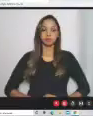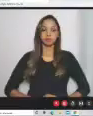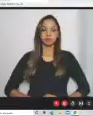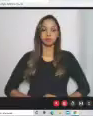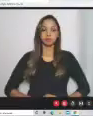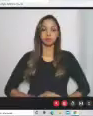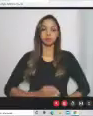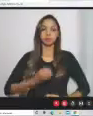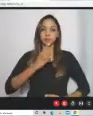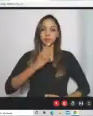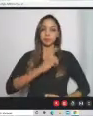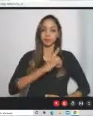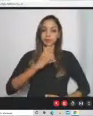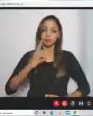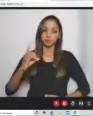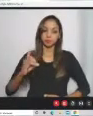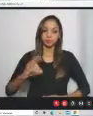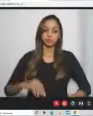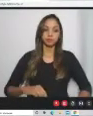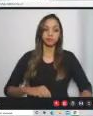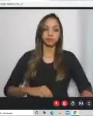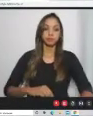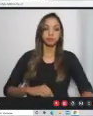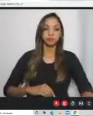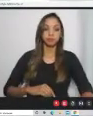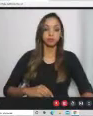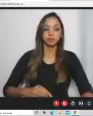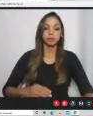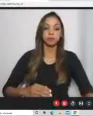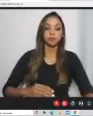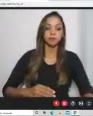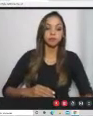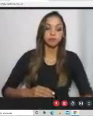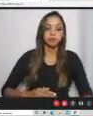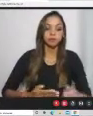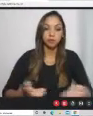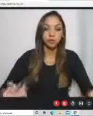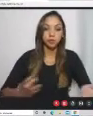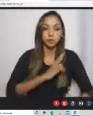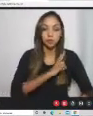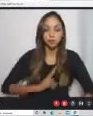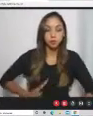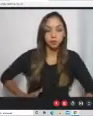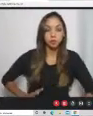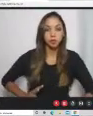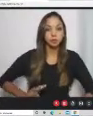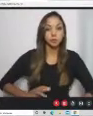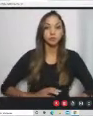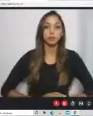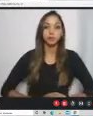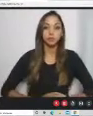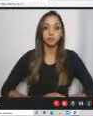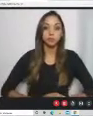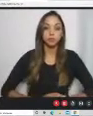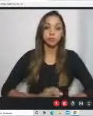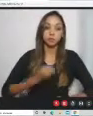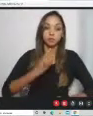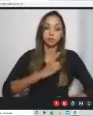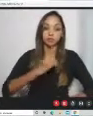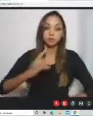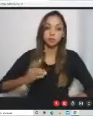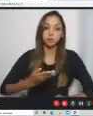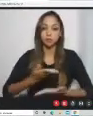Bom dia a todos os vereadores e vereadoras. Bom dia a todos os que nos acompanham através da rede